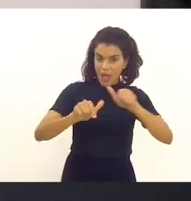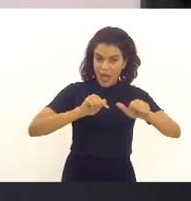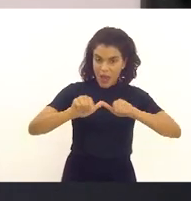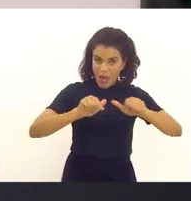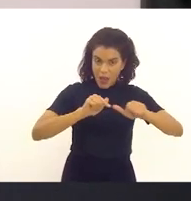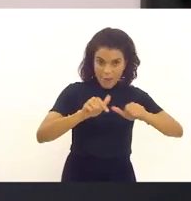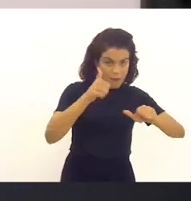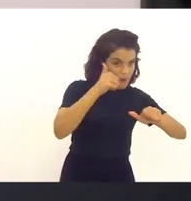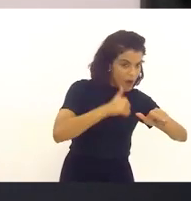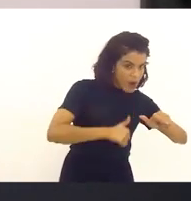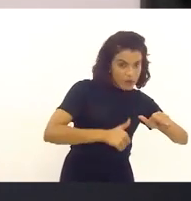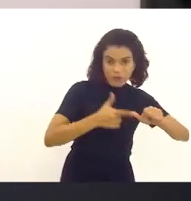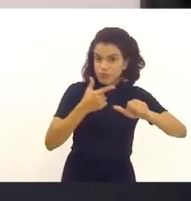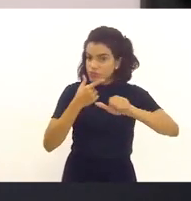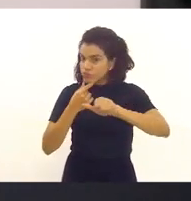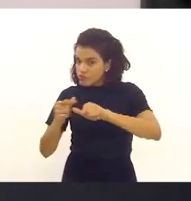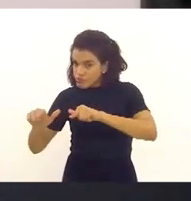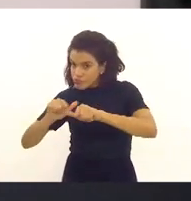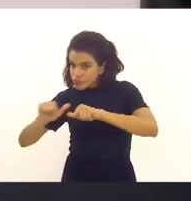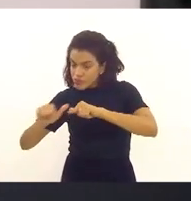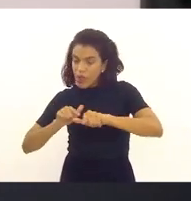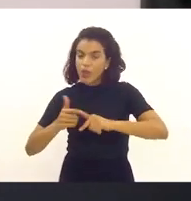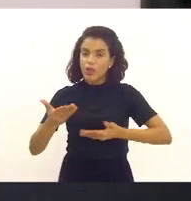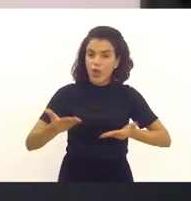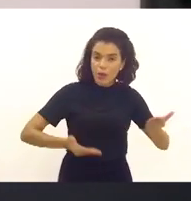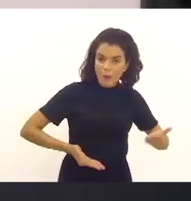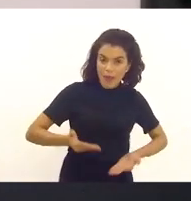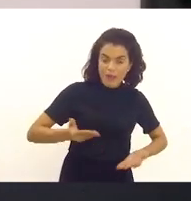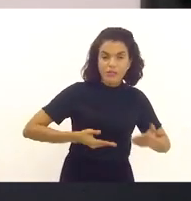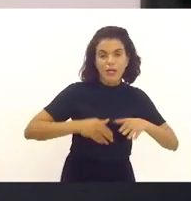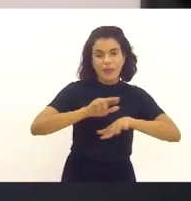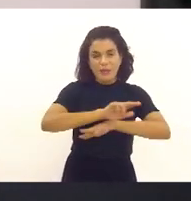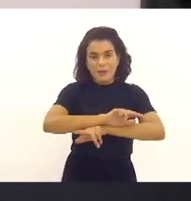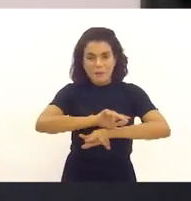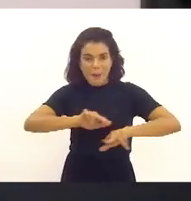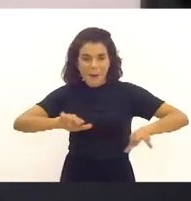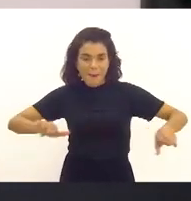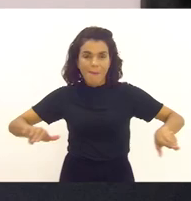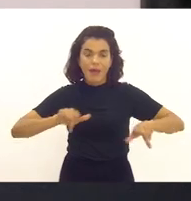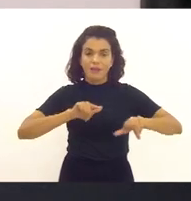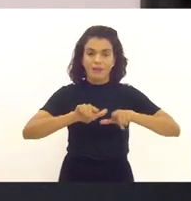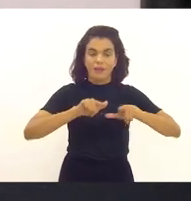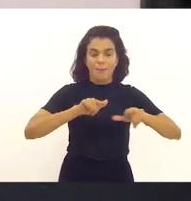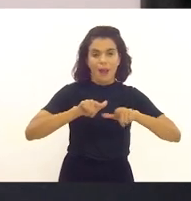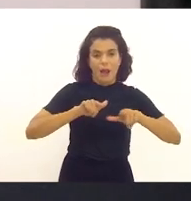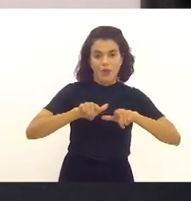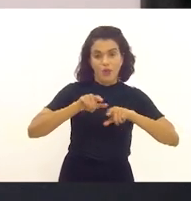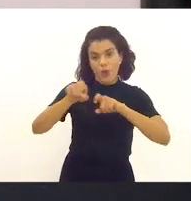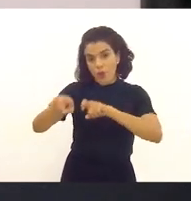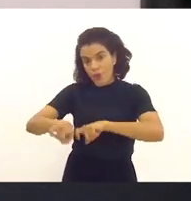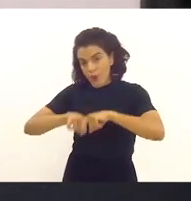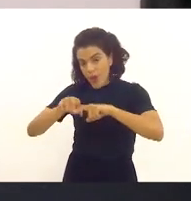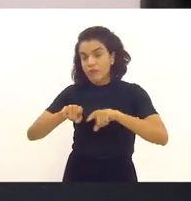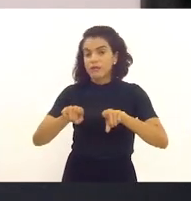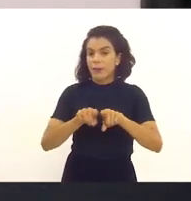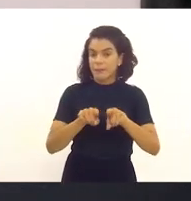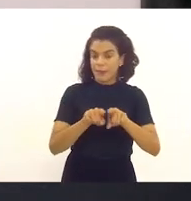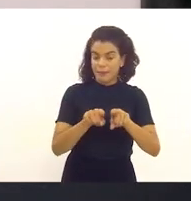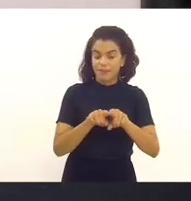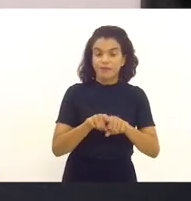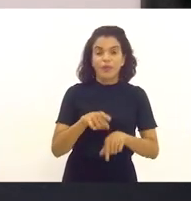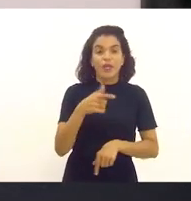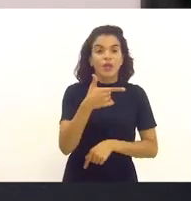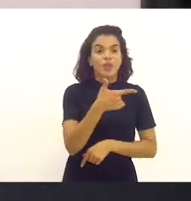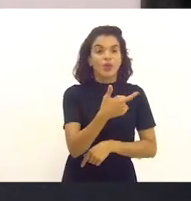trabalhadores e trabalhadoras domésticas e demais trabalhadores urbanos e Rurais já